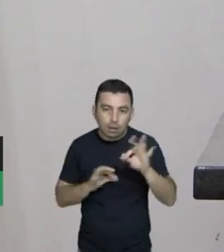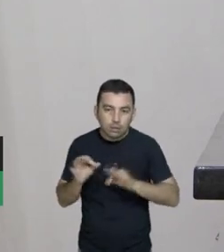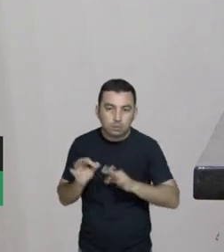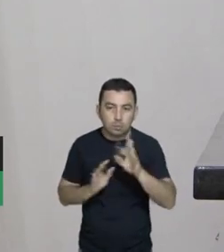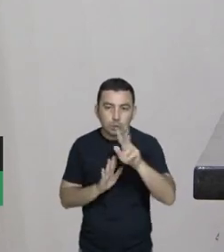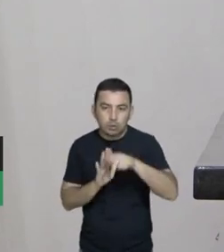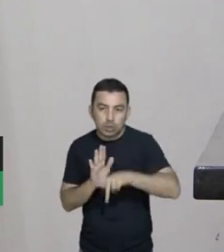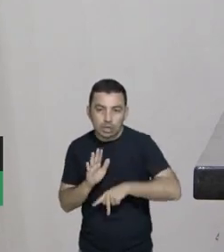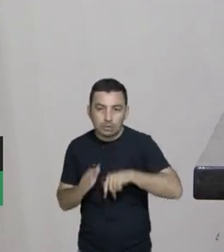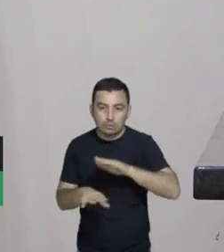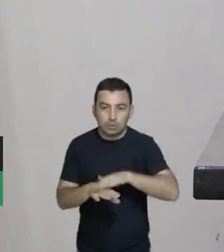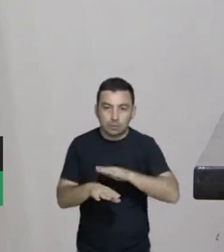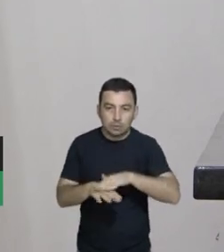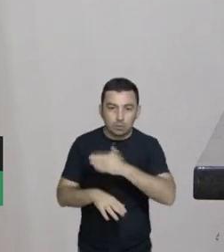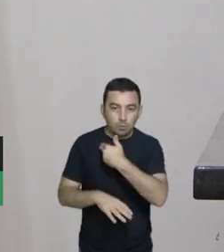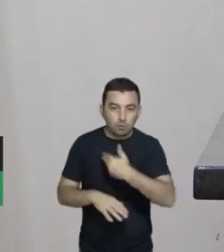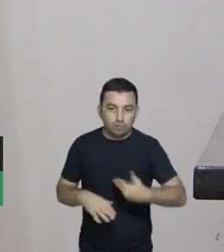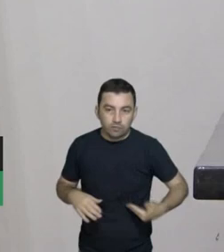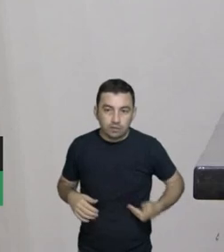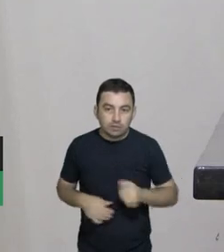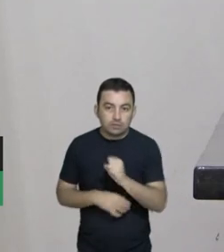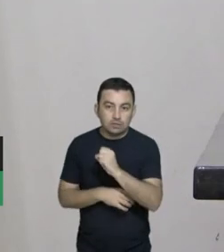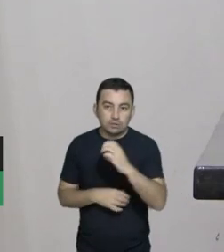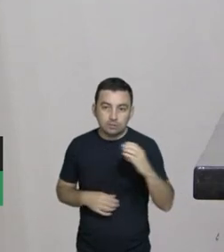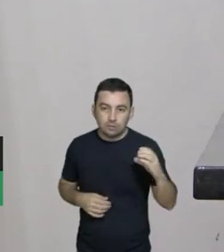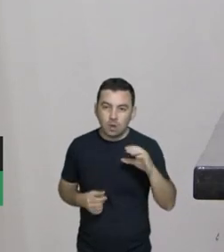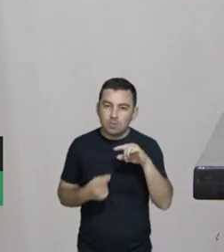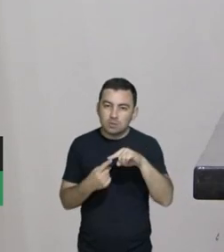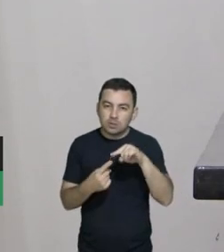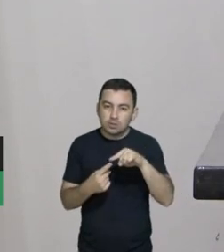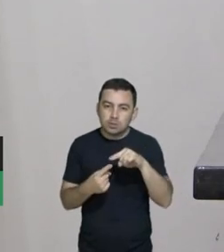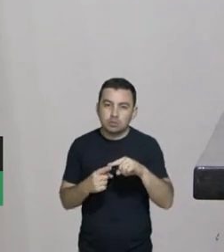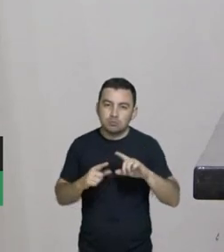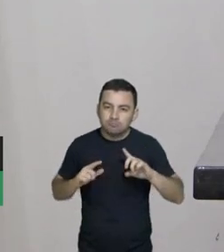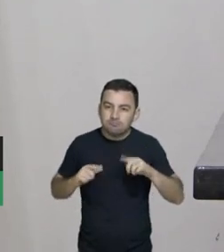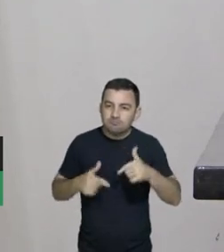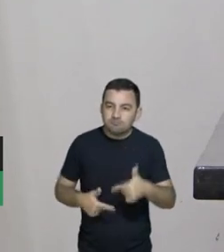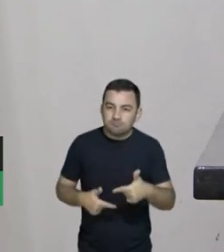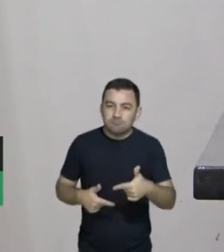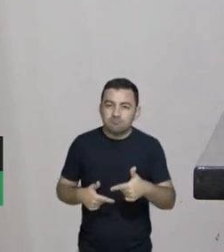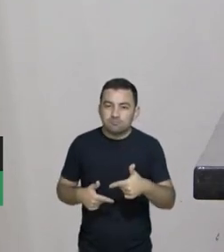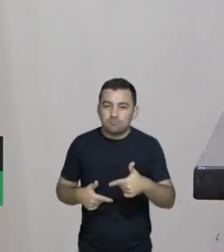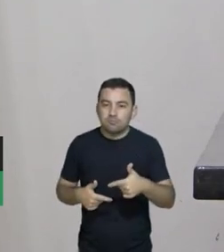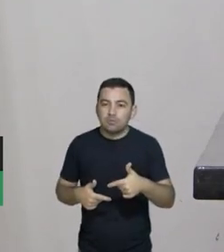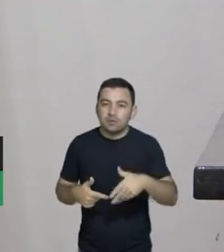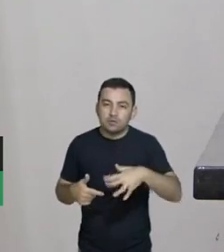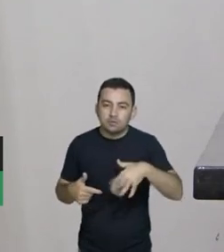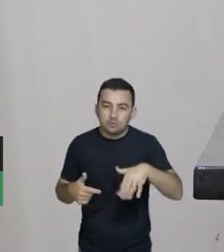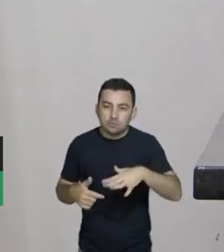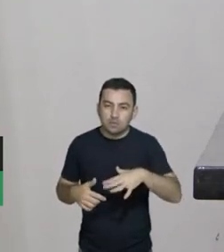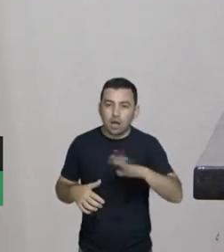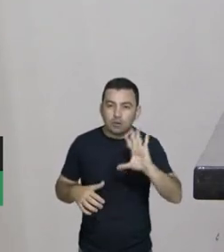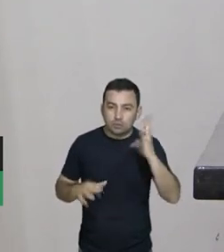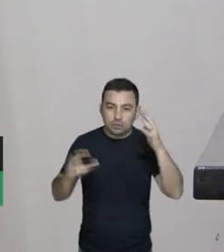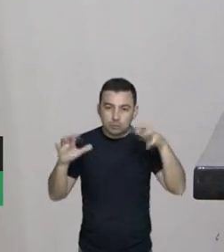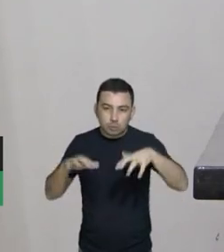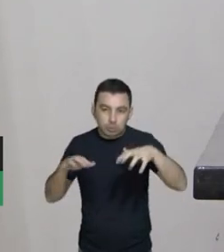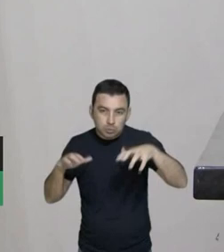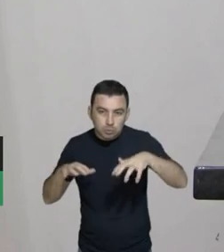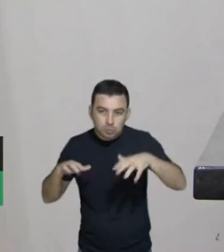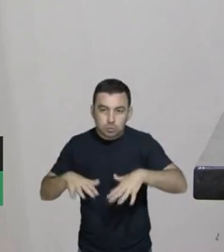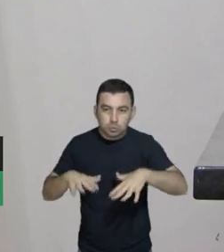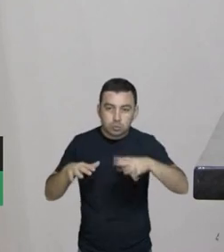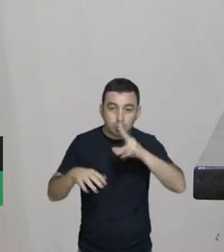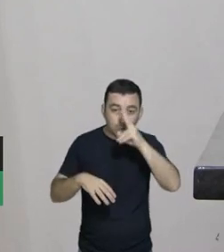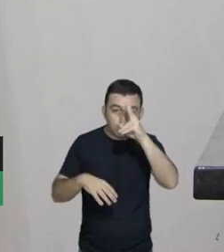programas e ações do governo de Santa Catarina, objetivando os enfrentamentos aos danos causados pelas fortes chuvas aqui no Estado.